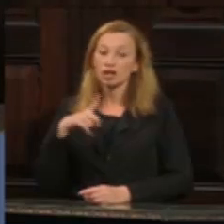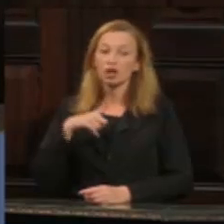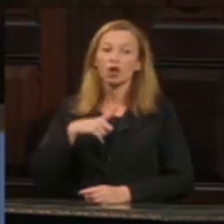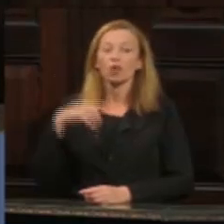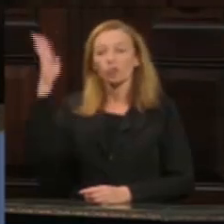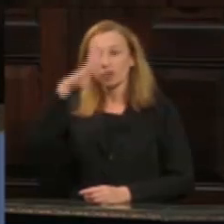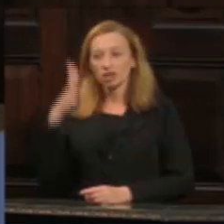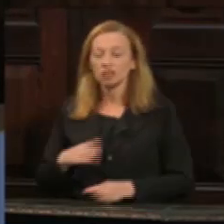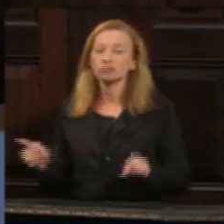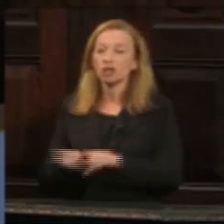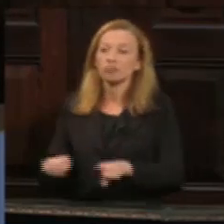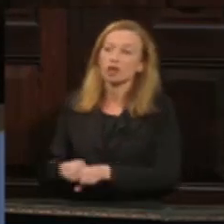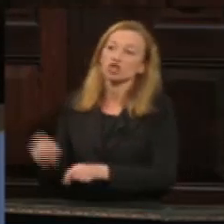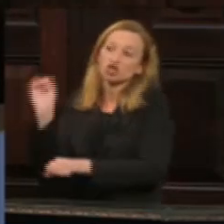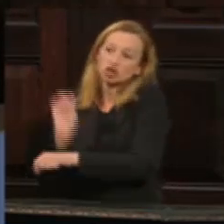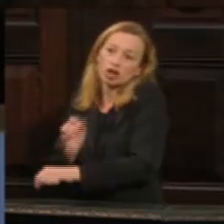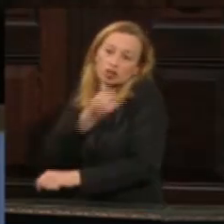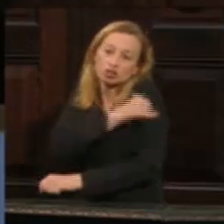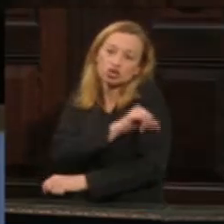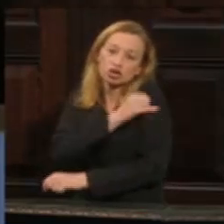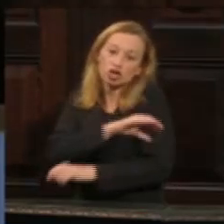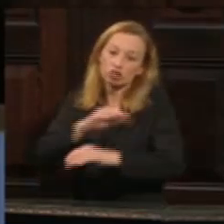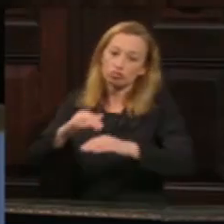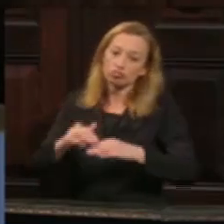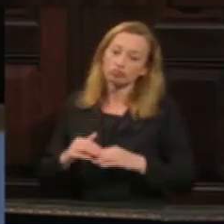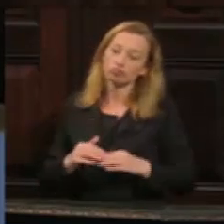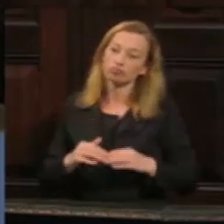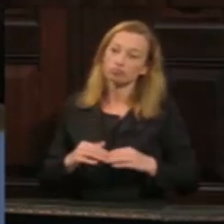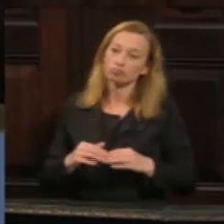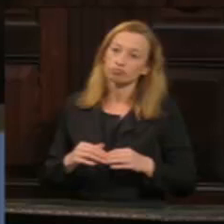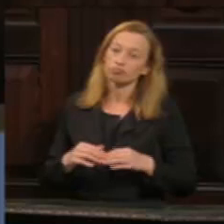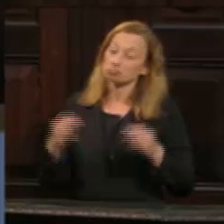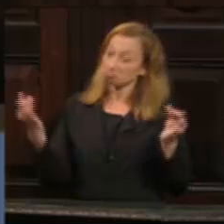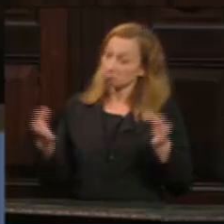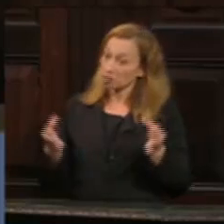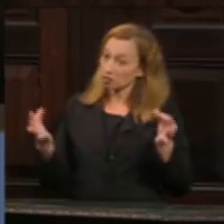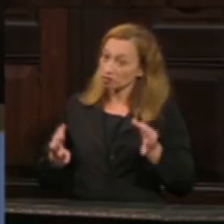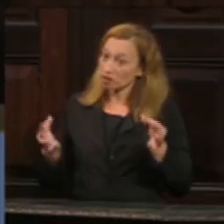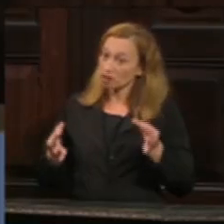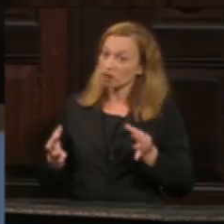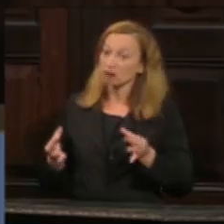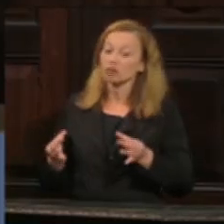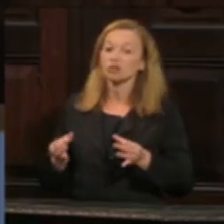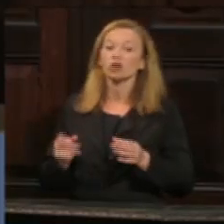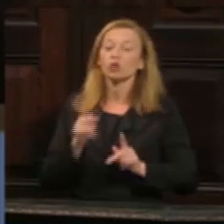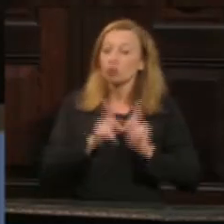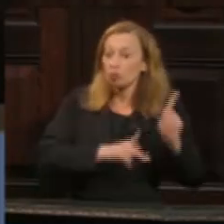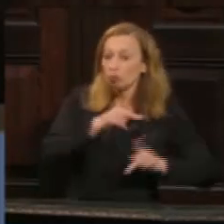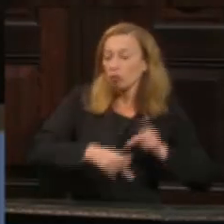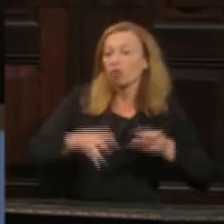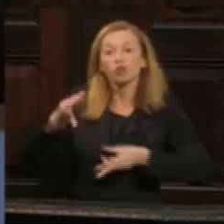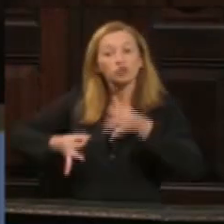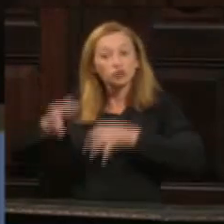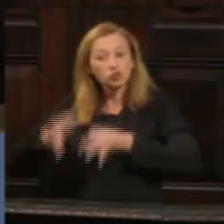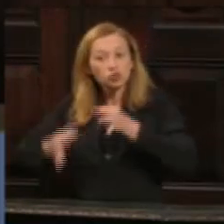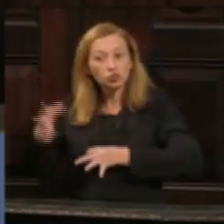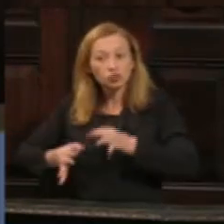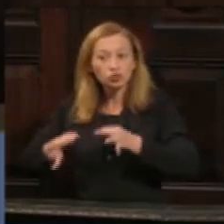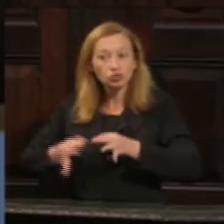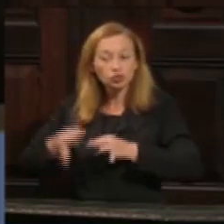do Rio de Janeiro soberano, com uma sociedade justa,